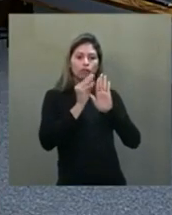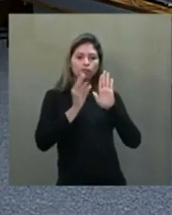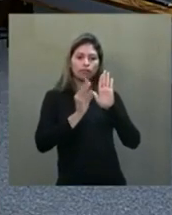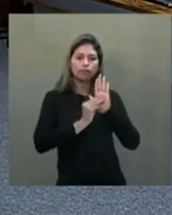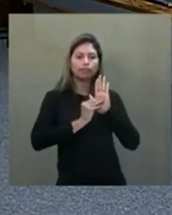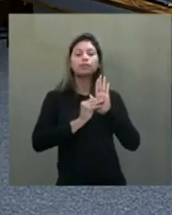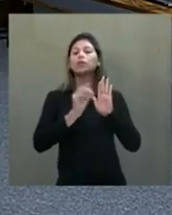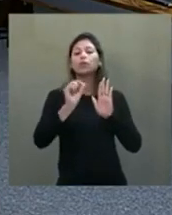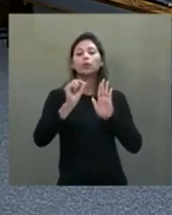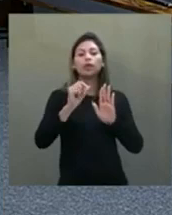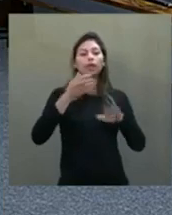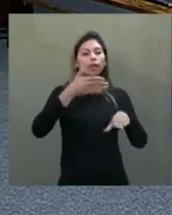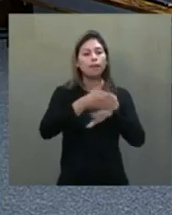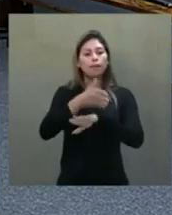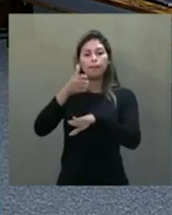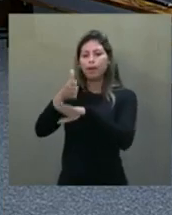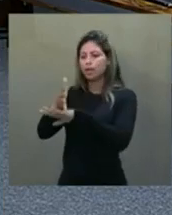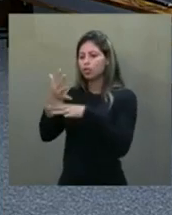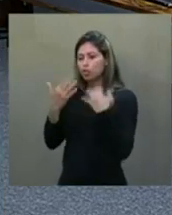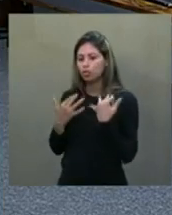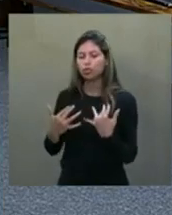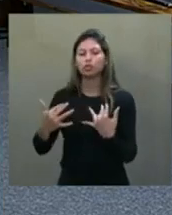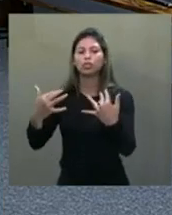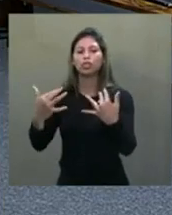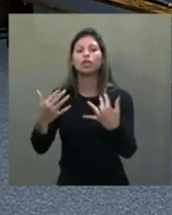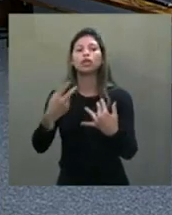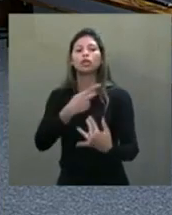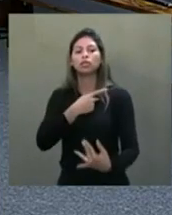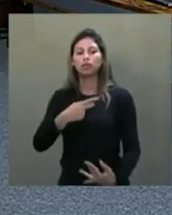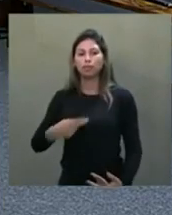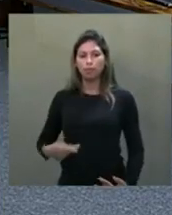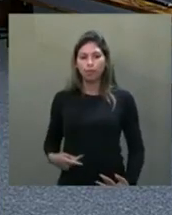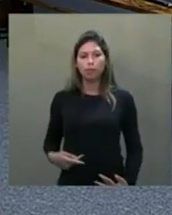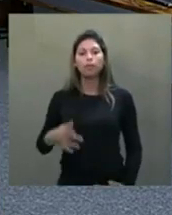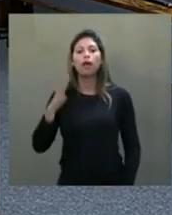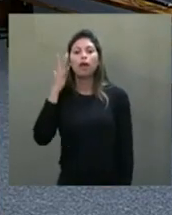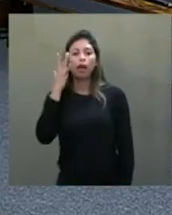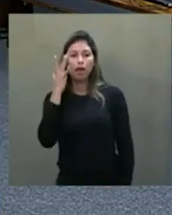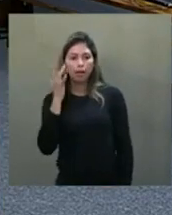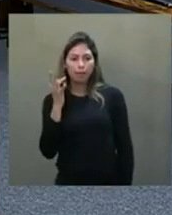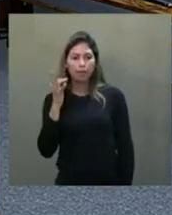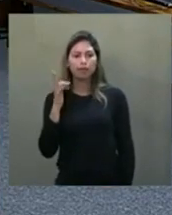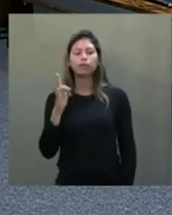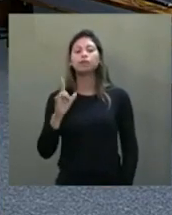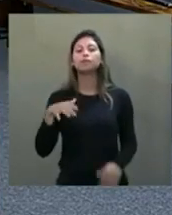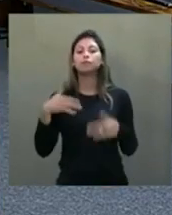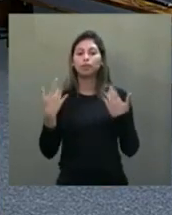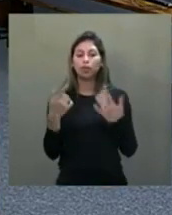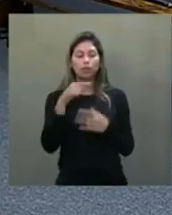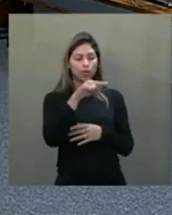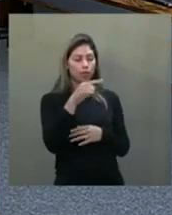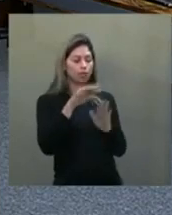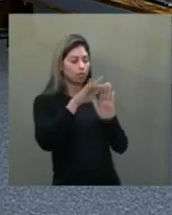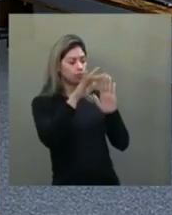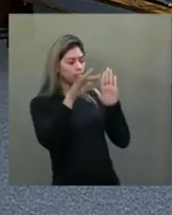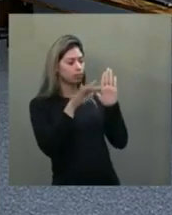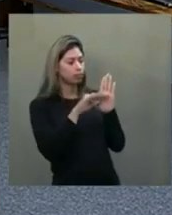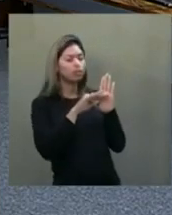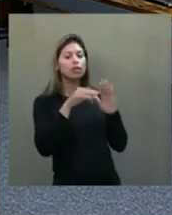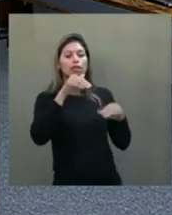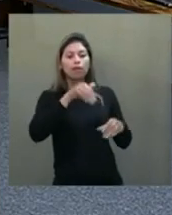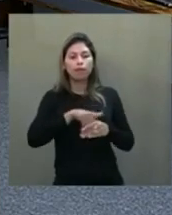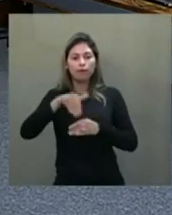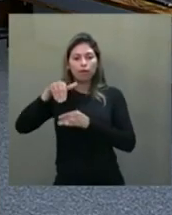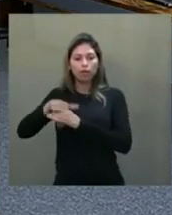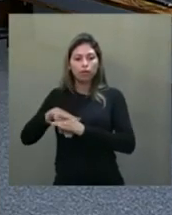estudioso, tem feito entrevistas excelentes, eu acompanhei algumas, com grandes nomes da área política,